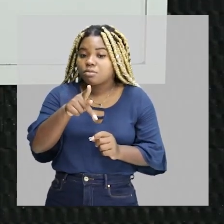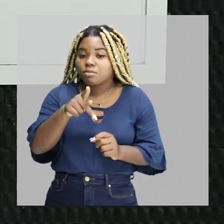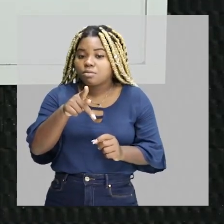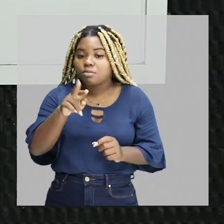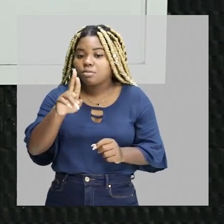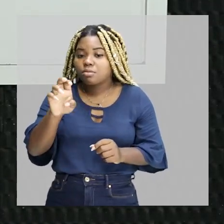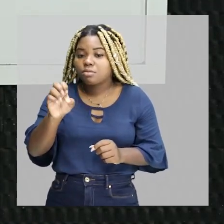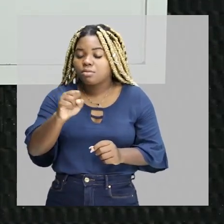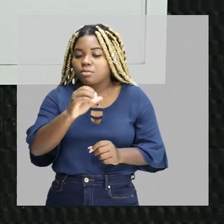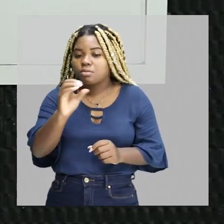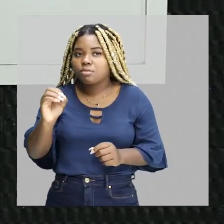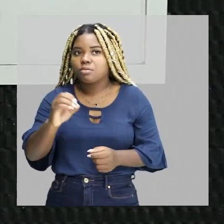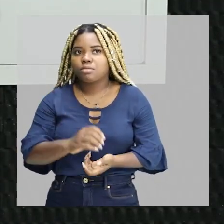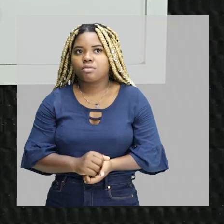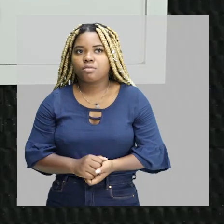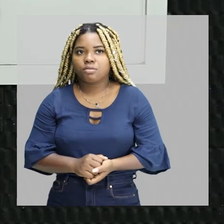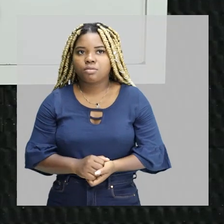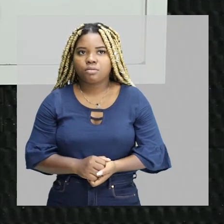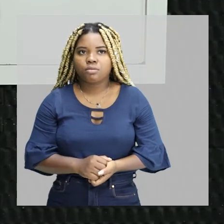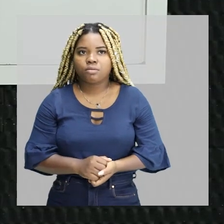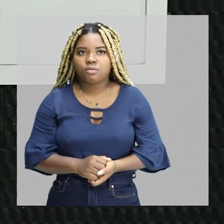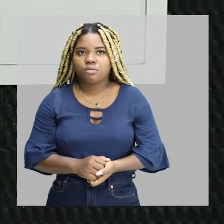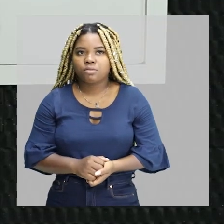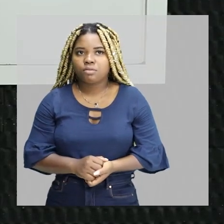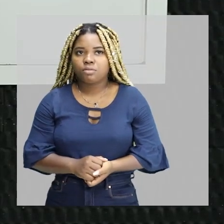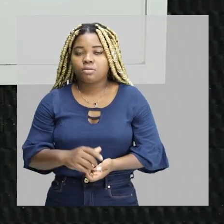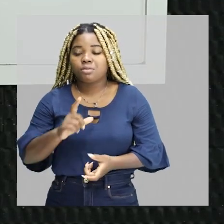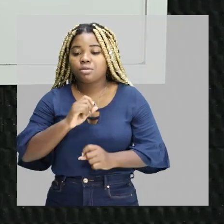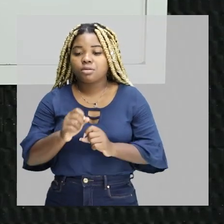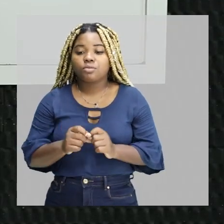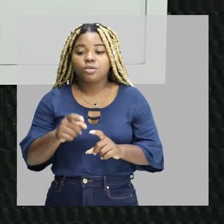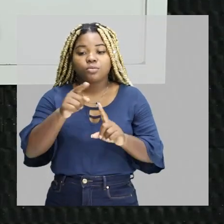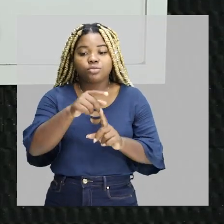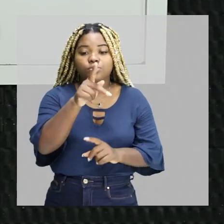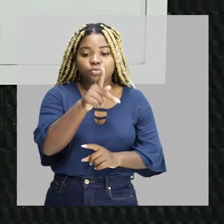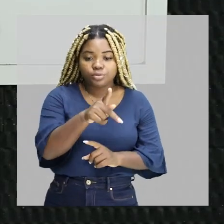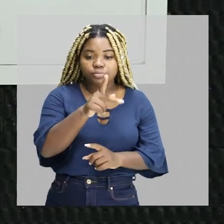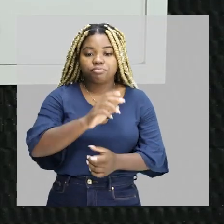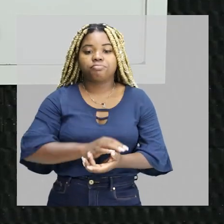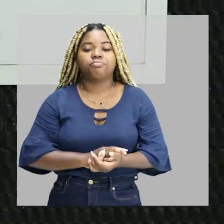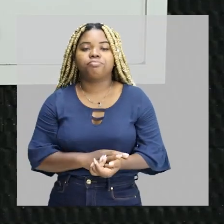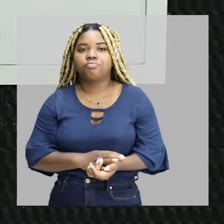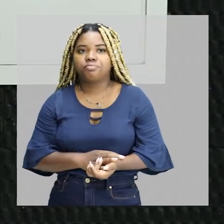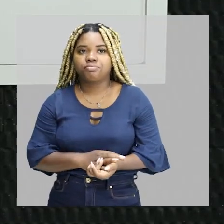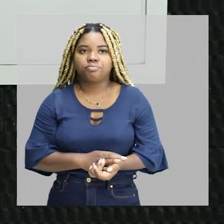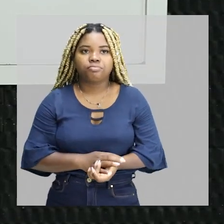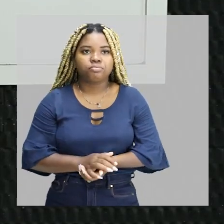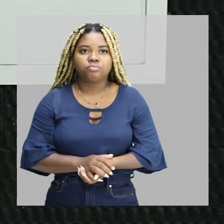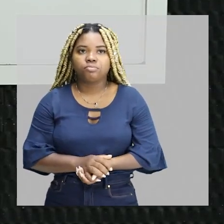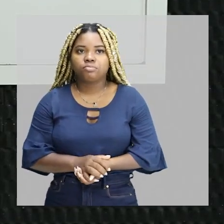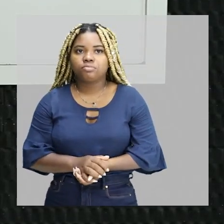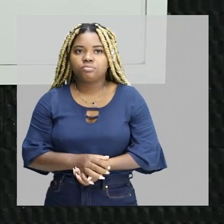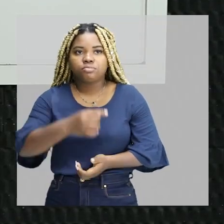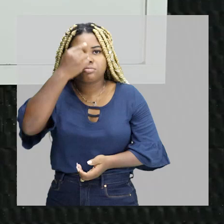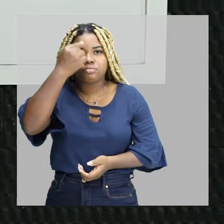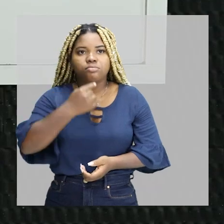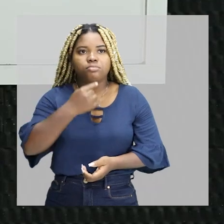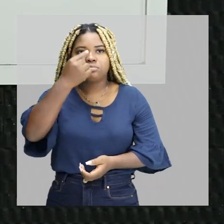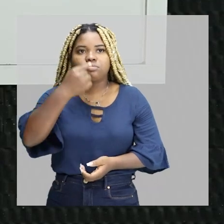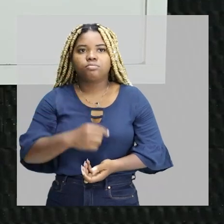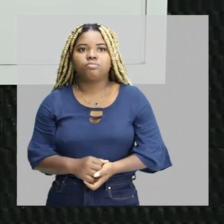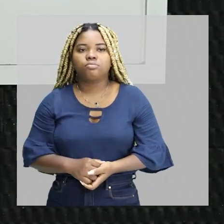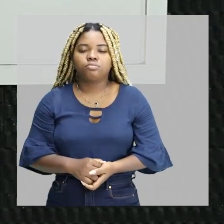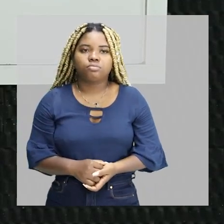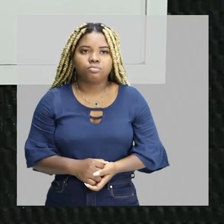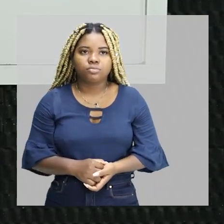recipiente, ok? Então existe uma pressão aqui, ó, que é exercida por esse líquido aqui